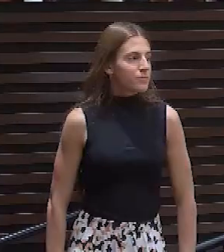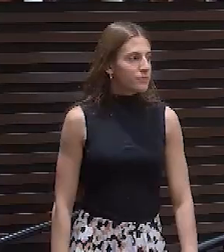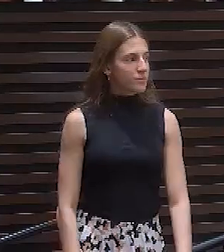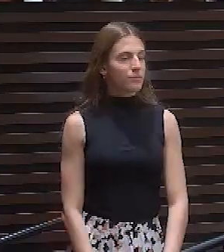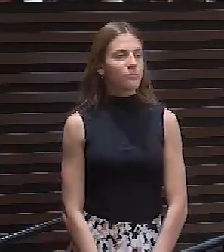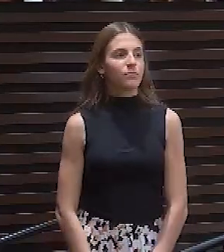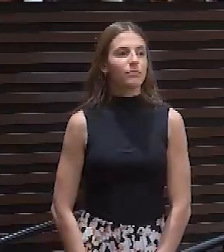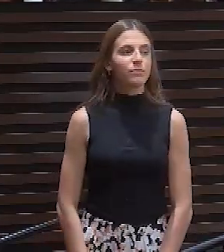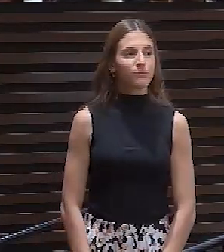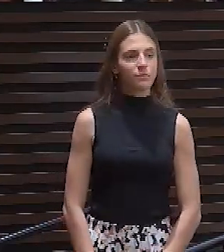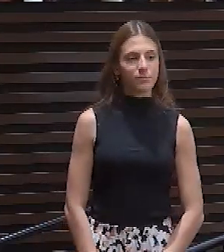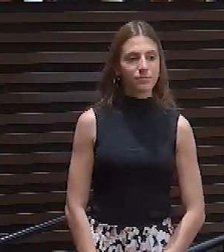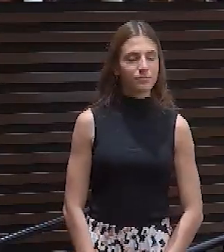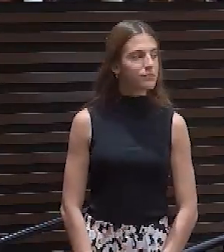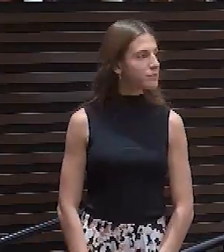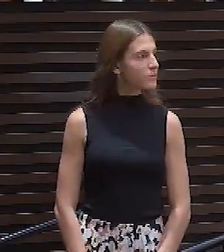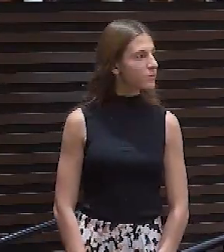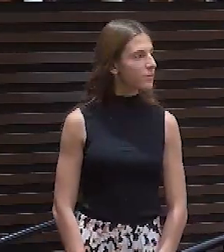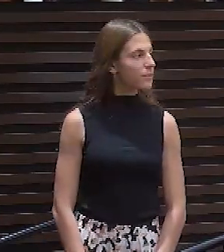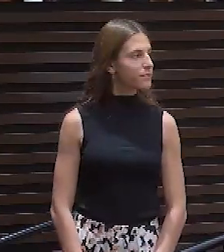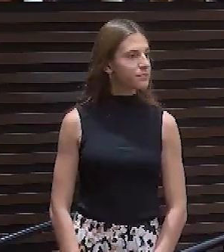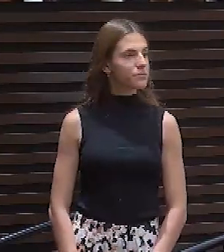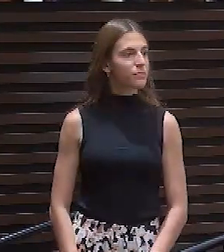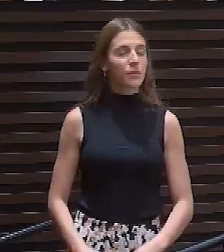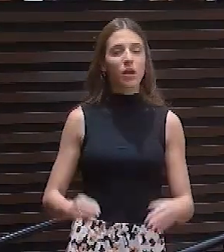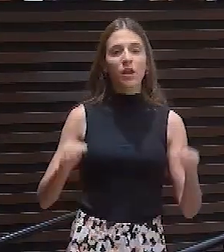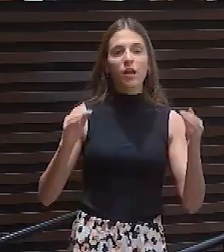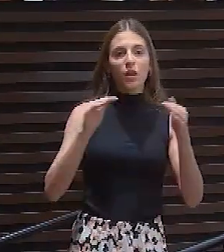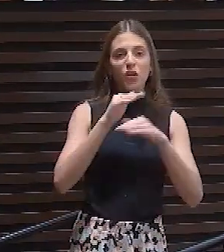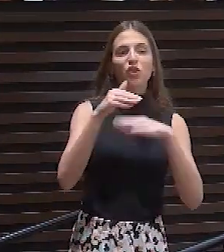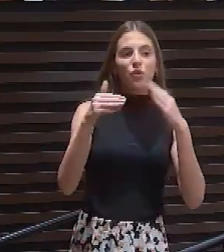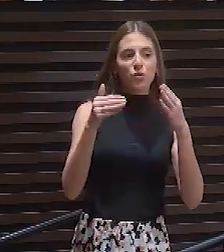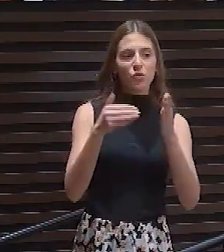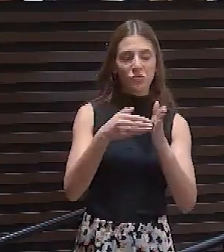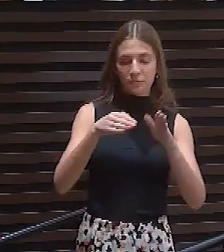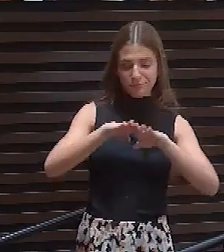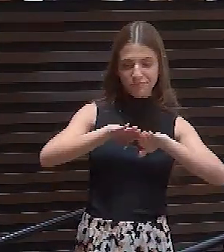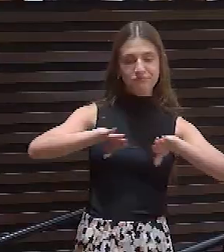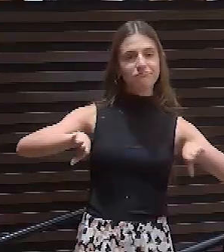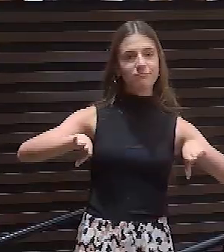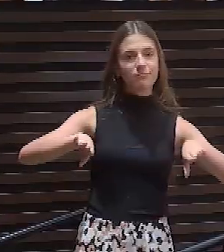Dali para baixo, ficou tudo aberto. E eles foram até o meio.